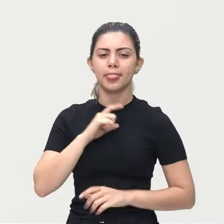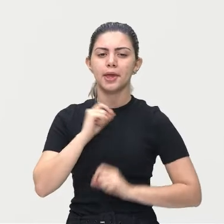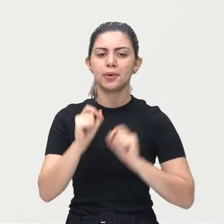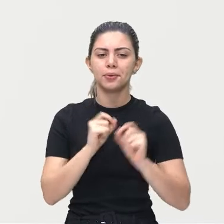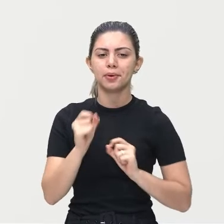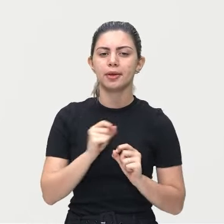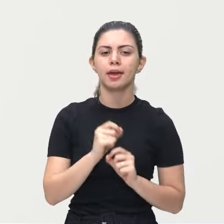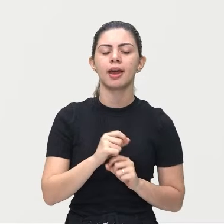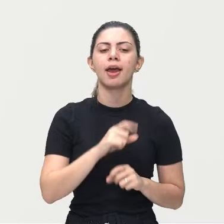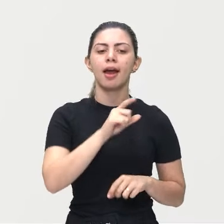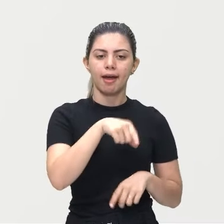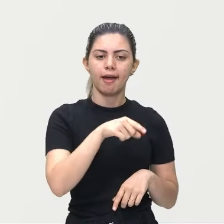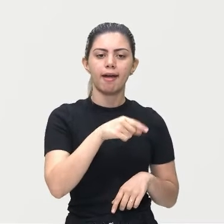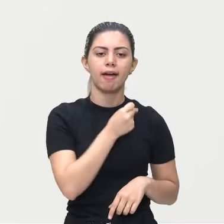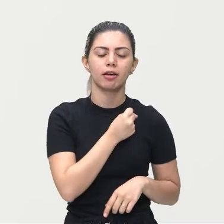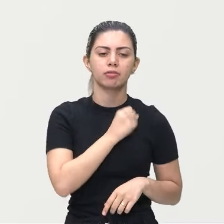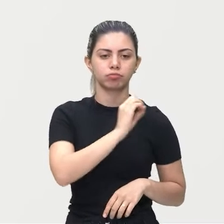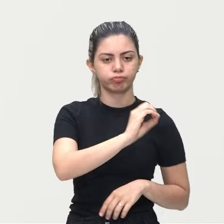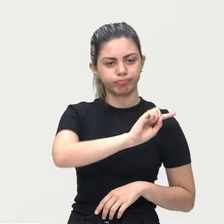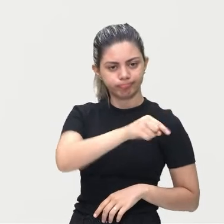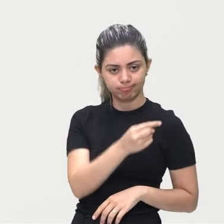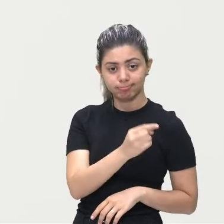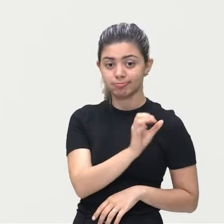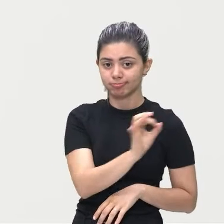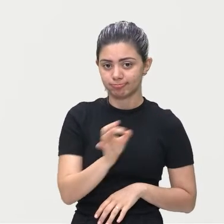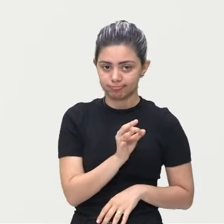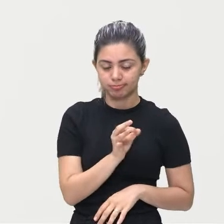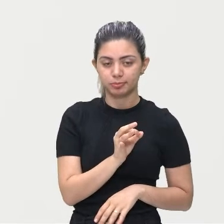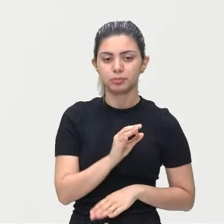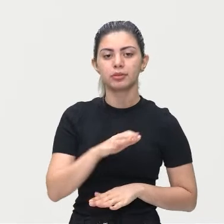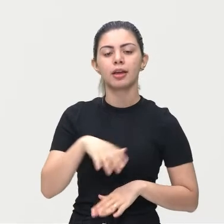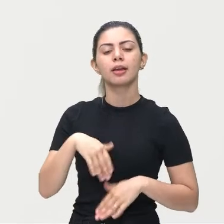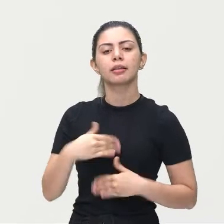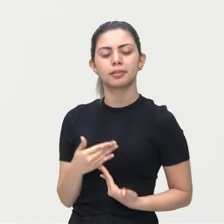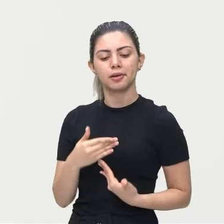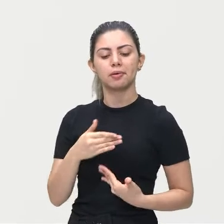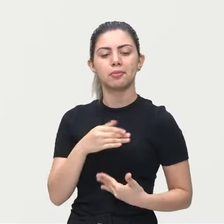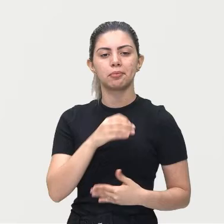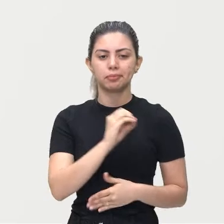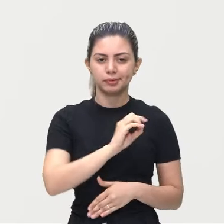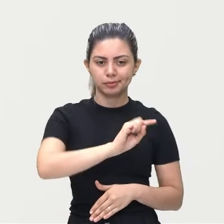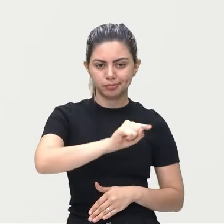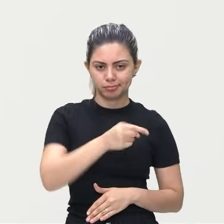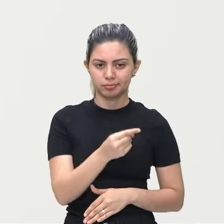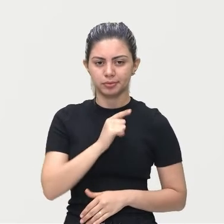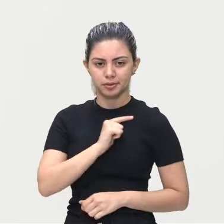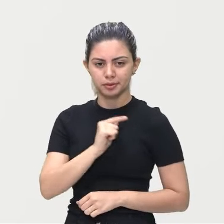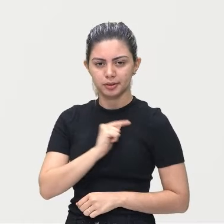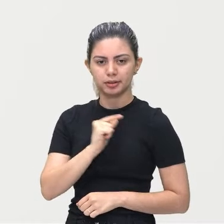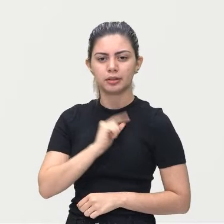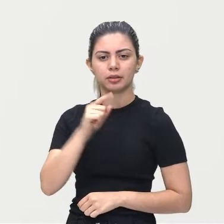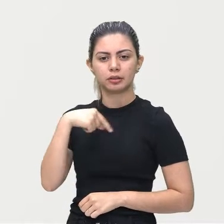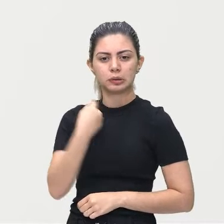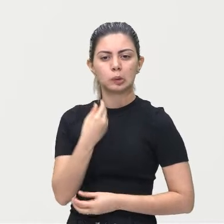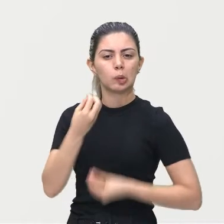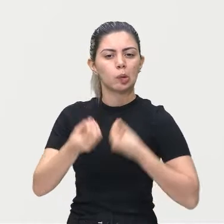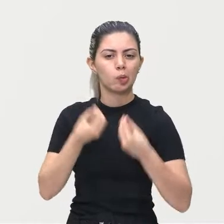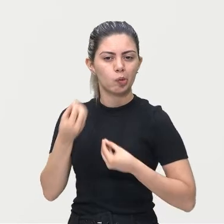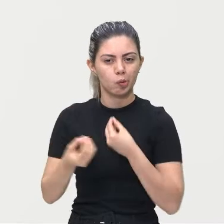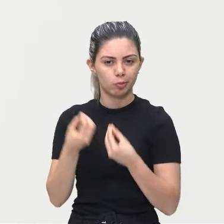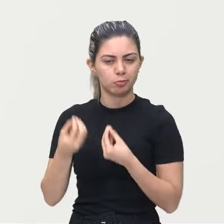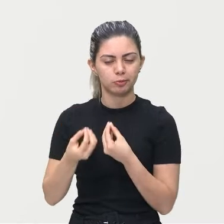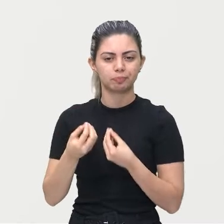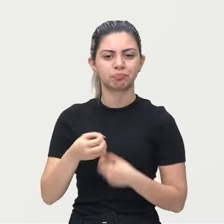números fracionários agora, trazendo para a questão de número fracionário. Então, nós vamos pegar, ó,